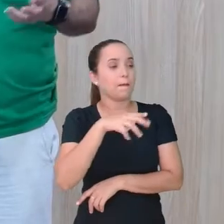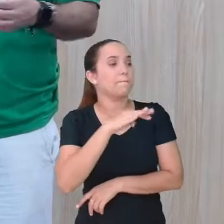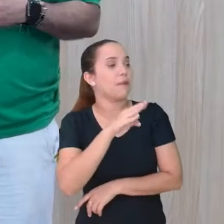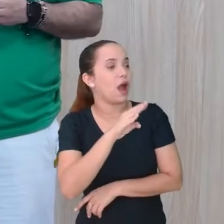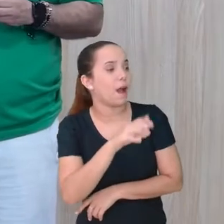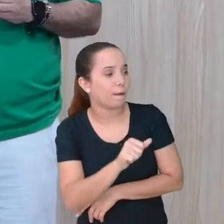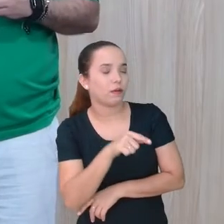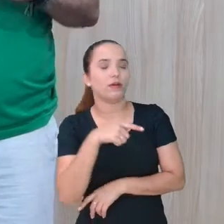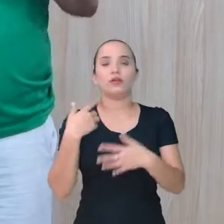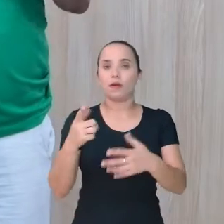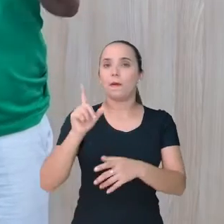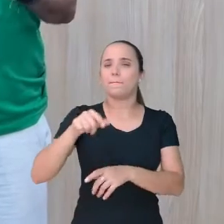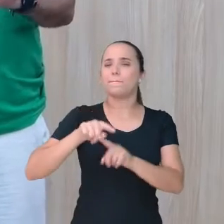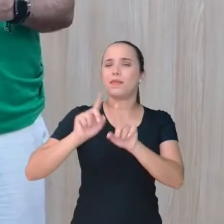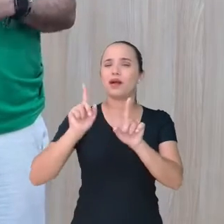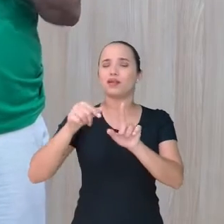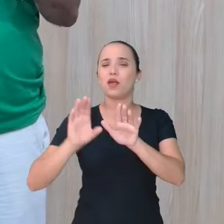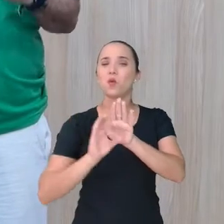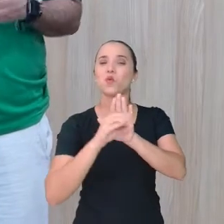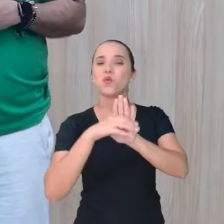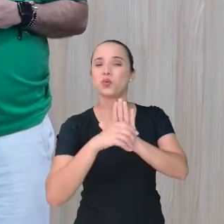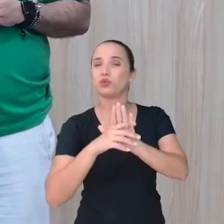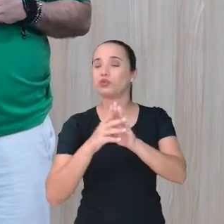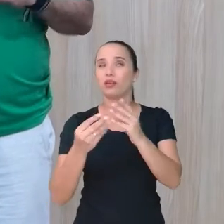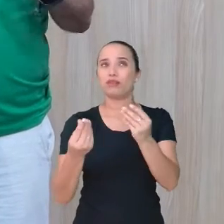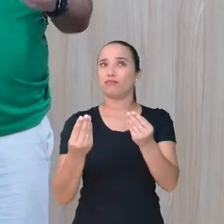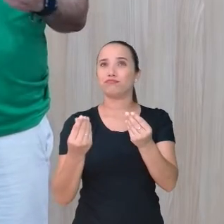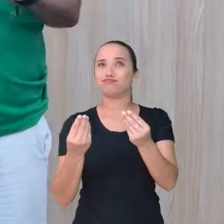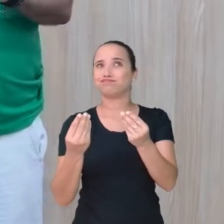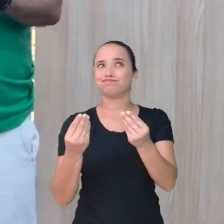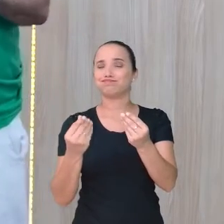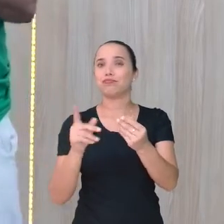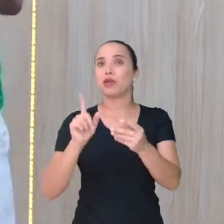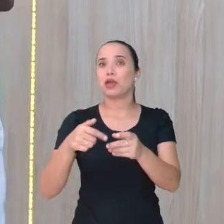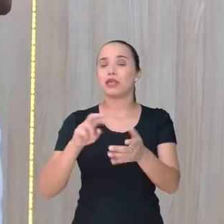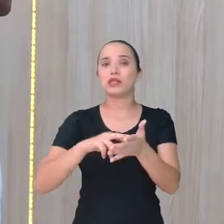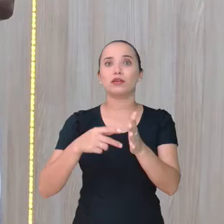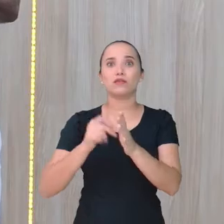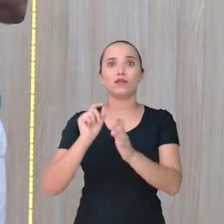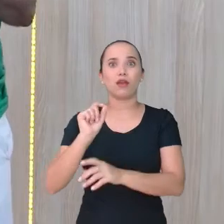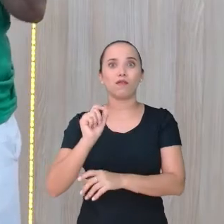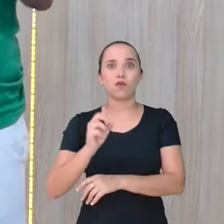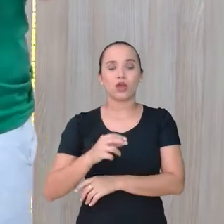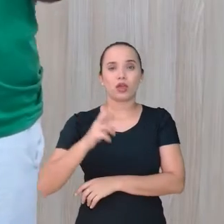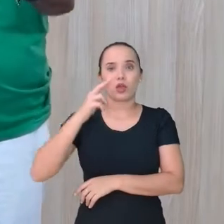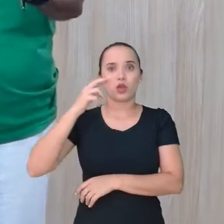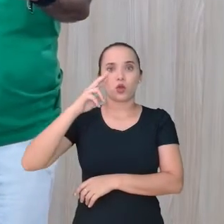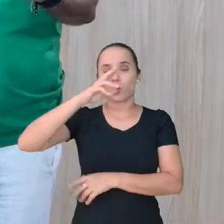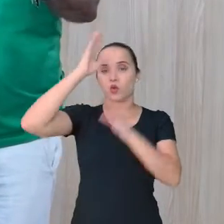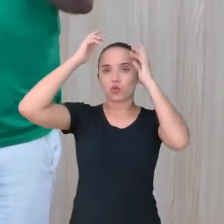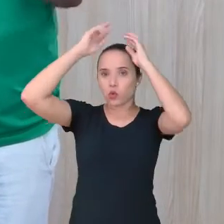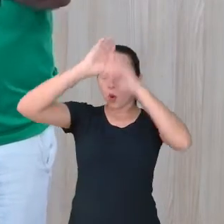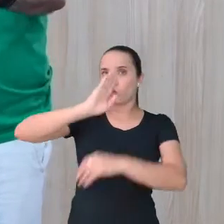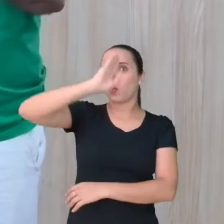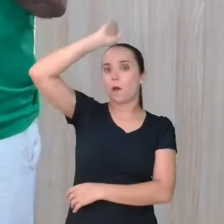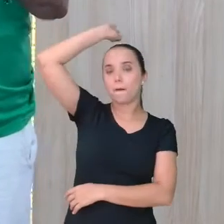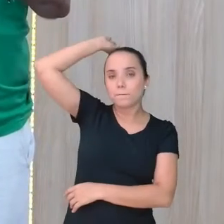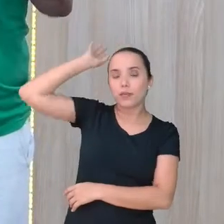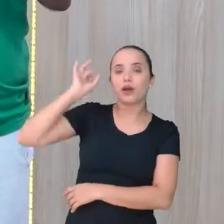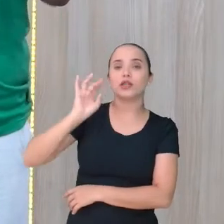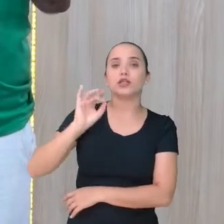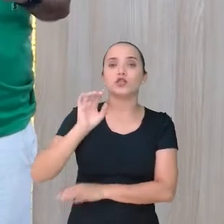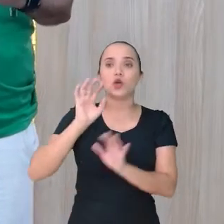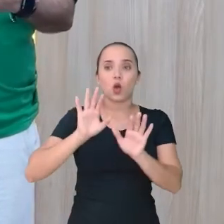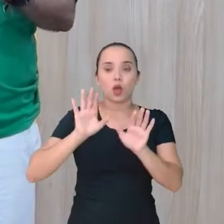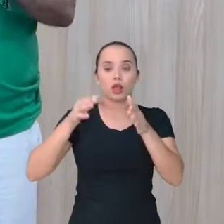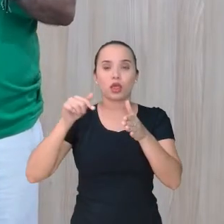conceito relativo, é um conceito no qual os romanos queriam dizer apenas, né, que aquele pessoal, né, e apenas dentro